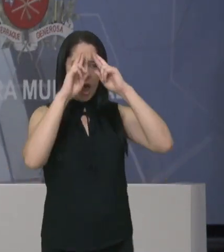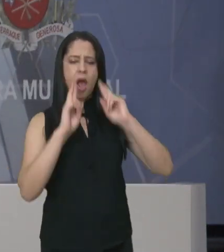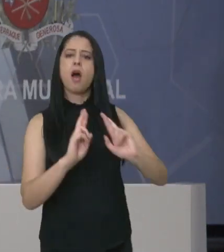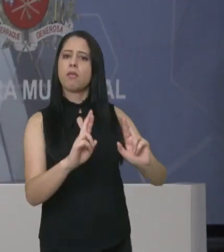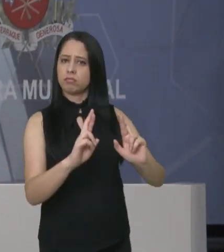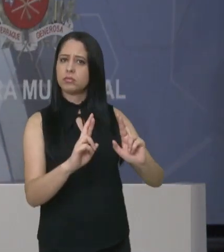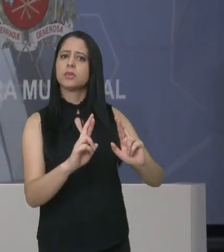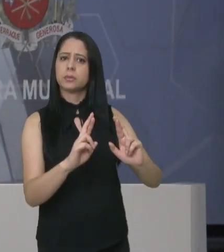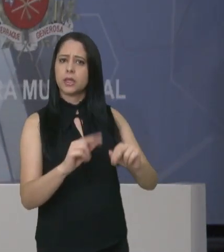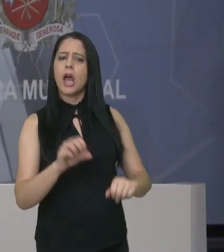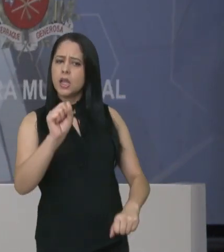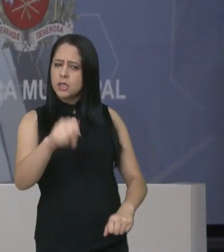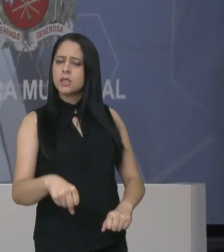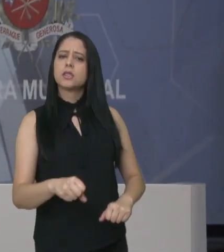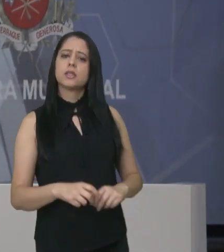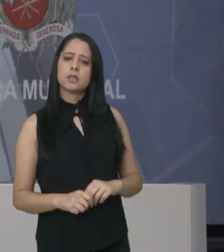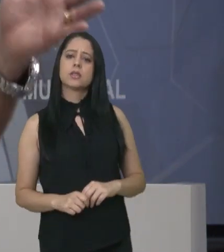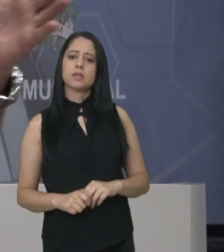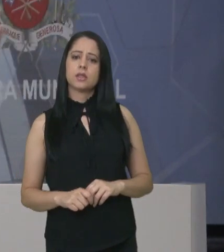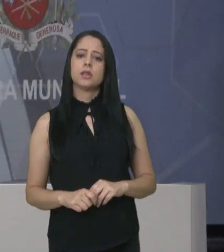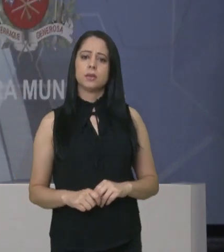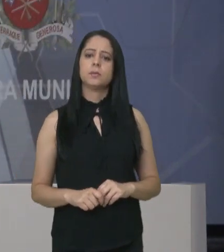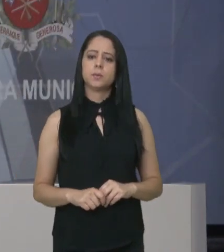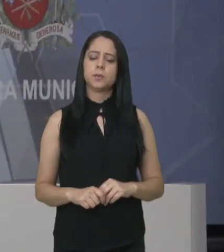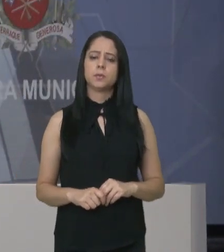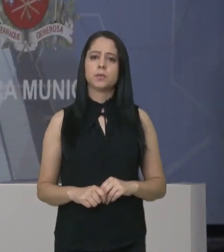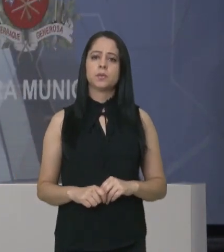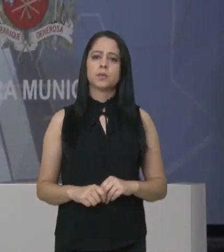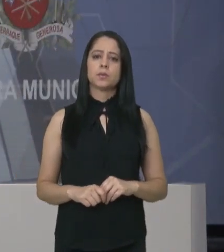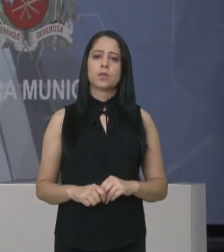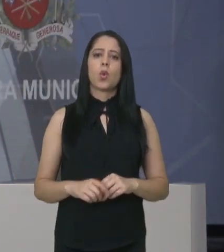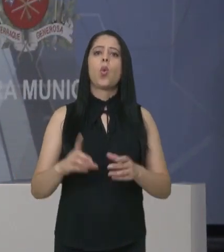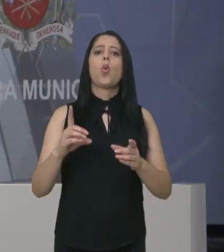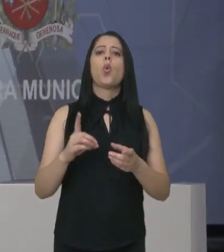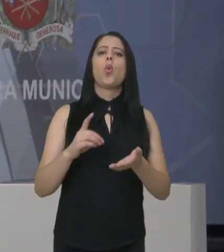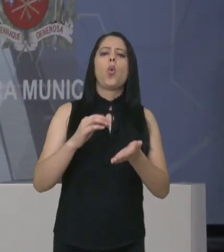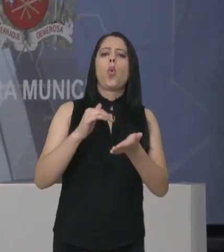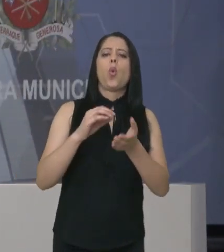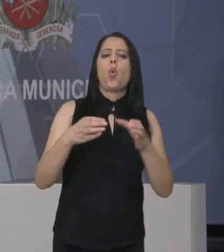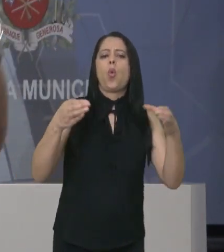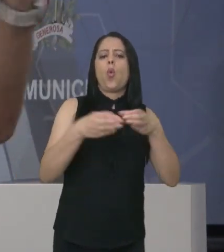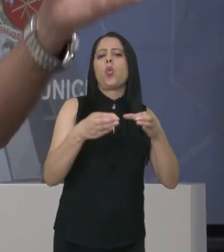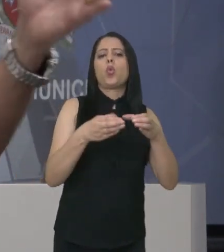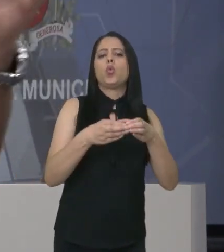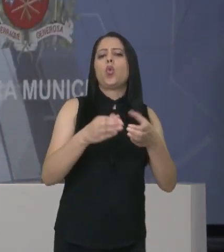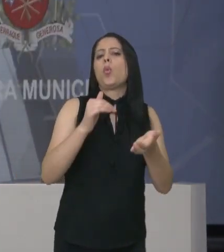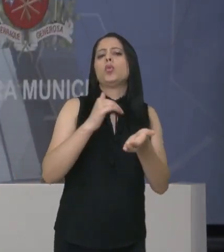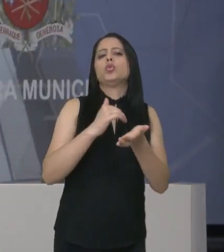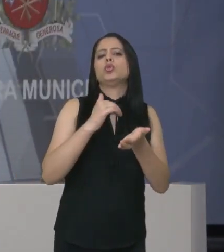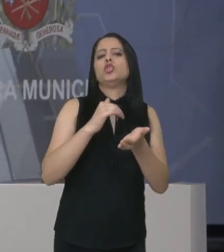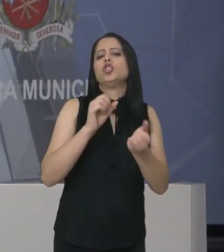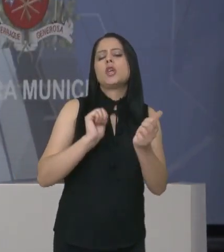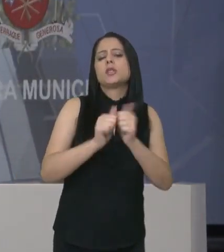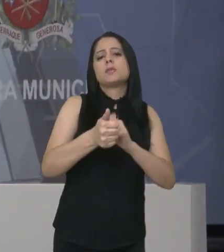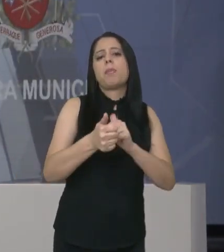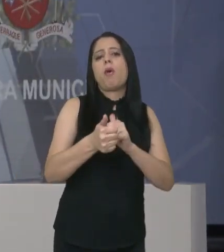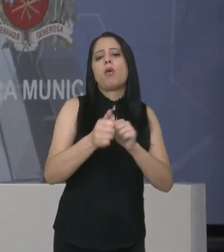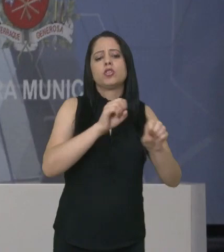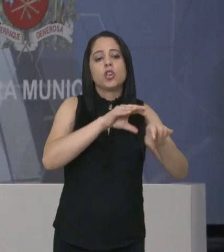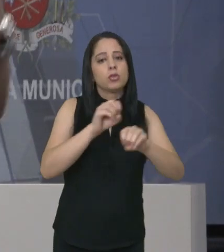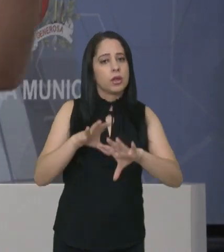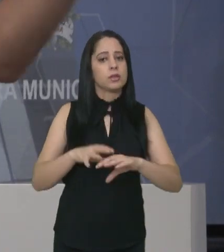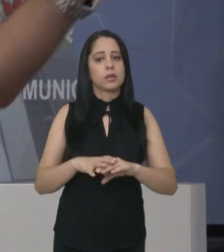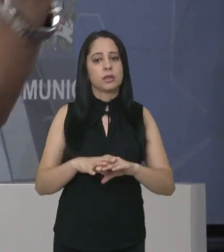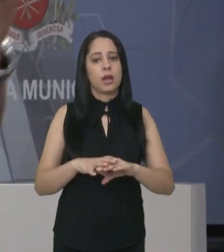respeitado a autonomia do Departamento de Esporte Educacional em proporcionar aos alunos que vão